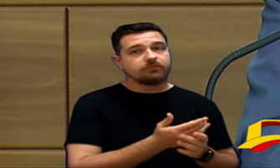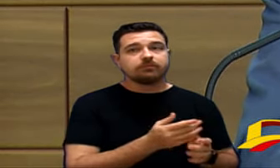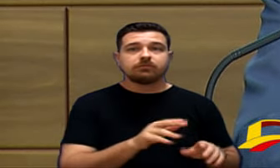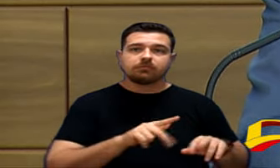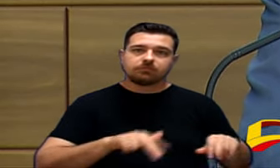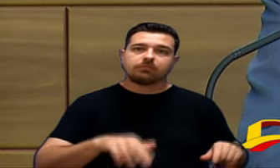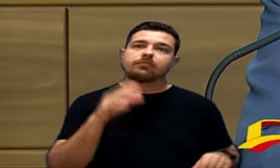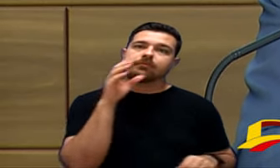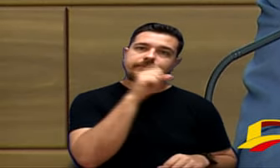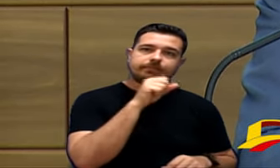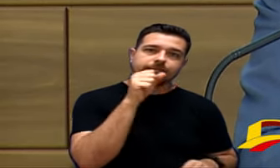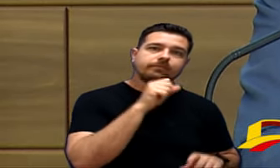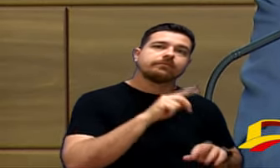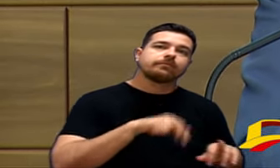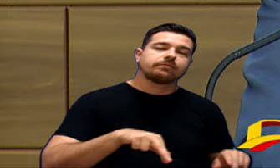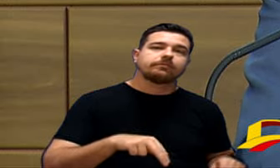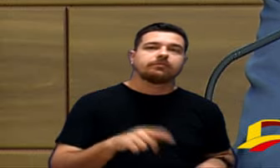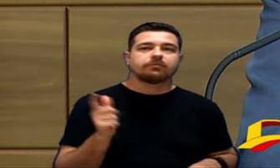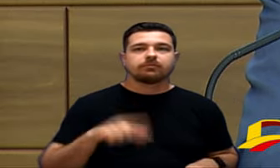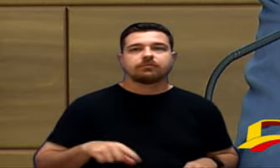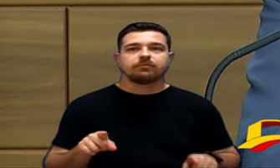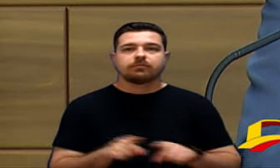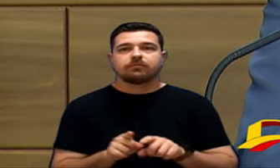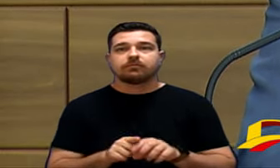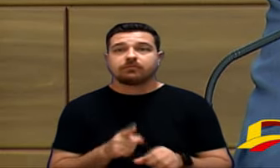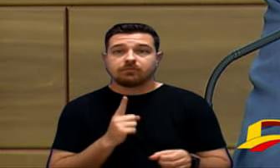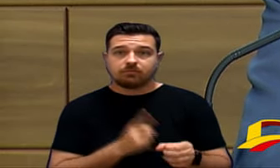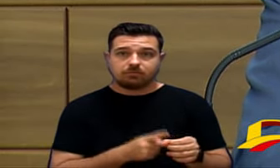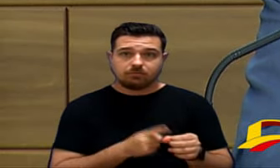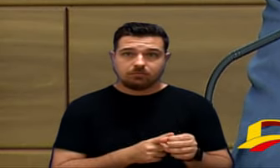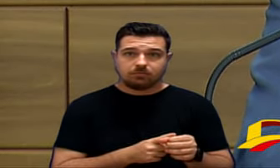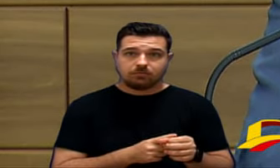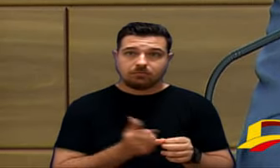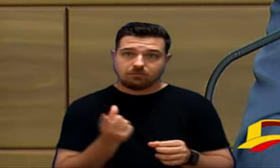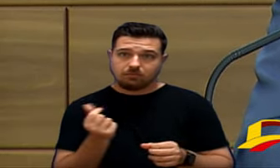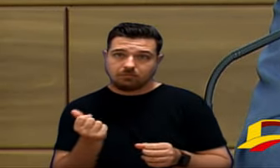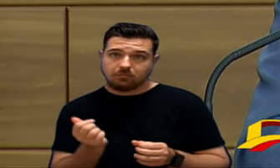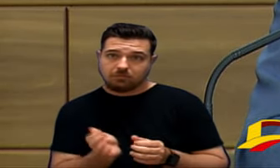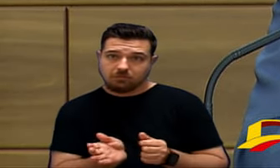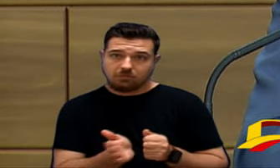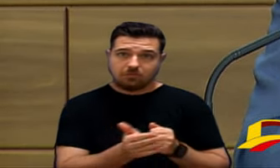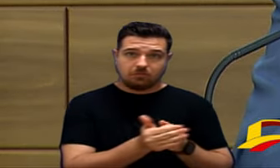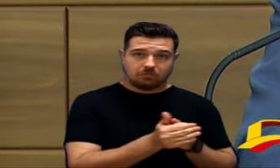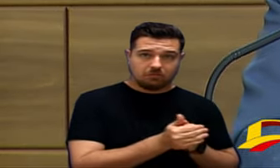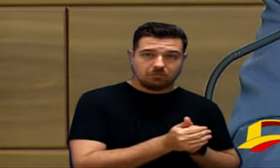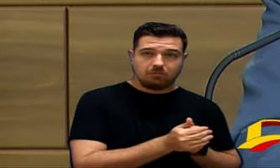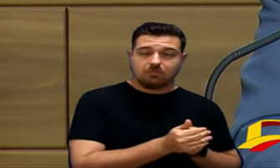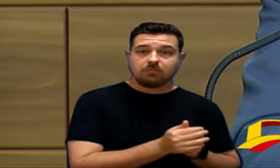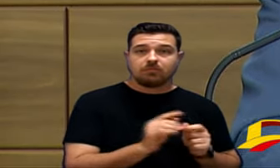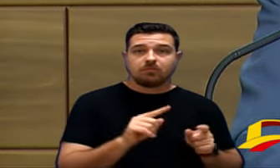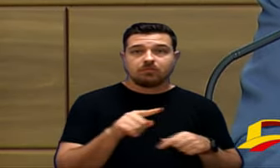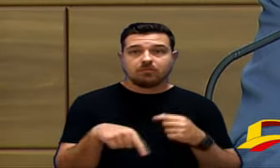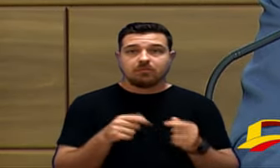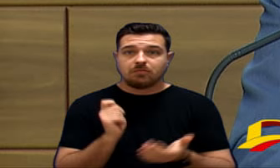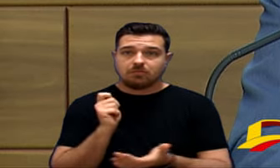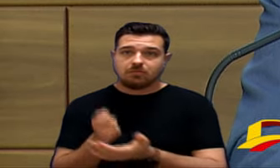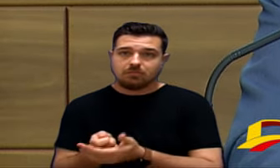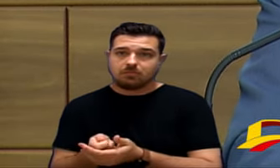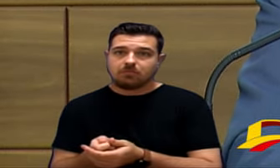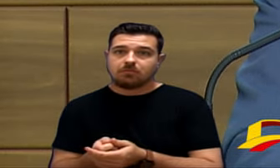outras medidas podem ser tomadas também o município ao reter esse pagamento por exemplo na empresa ele poderia ir lá diretamente ele fazer o